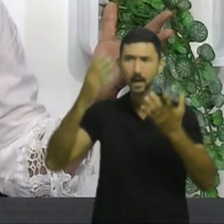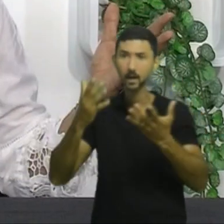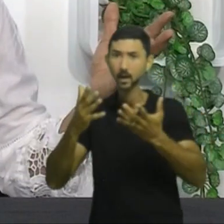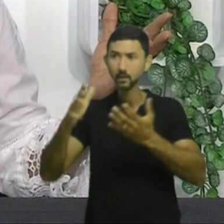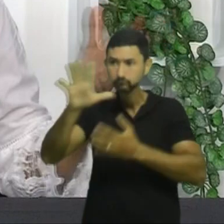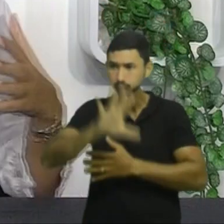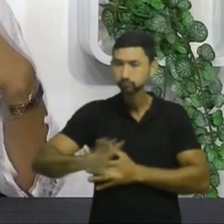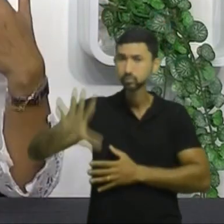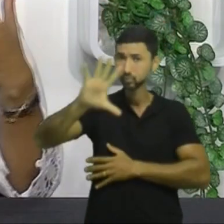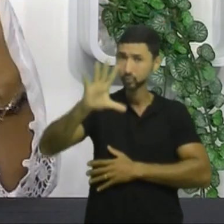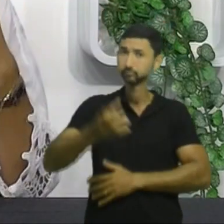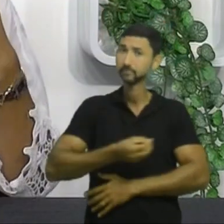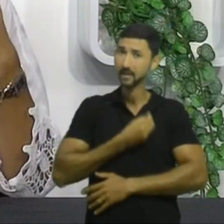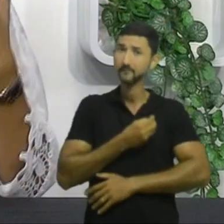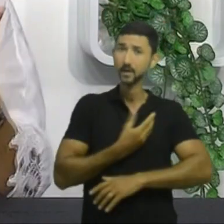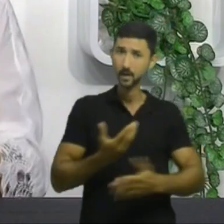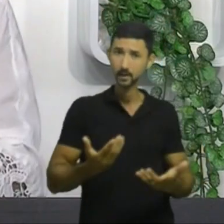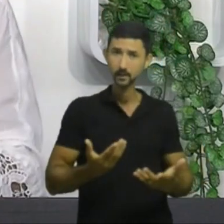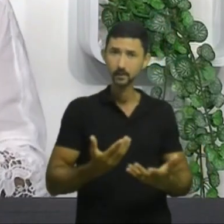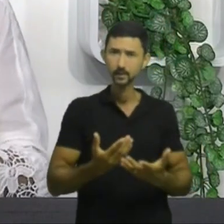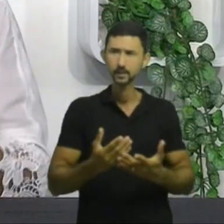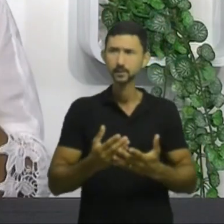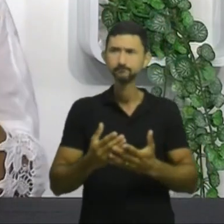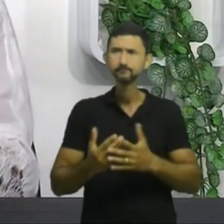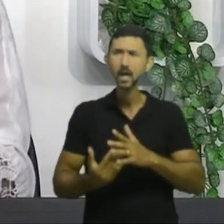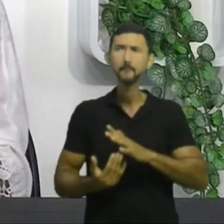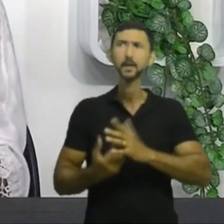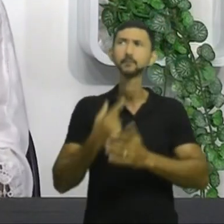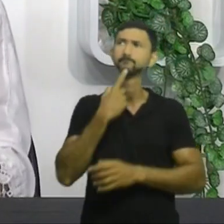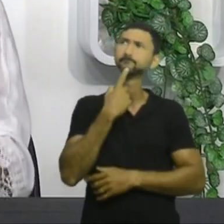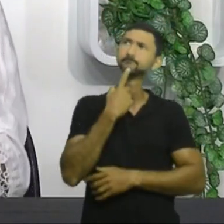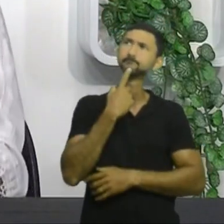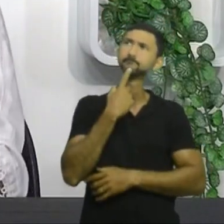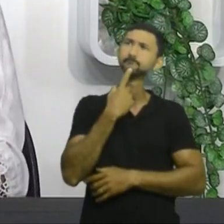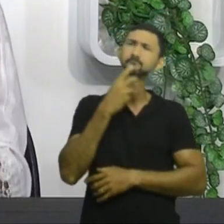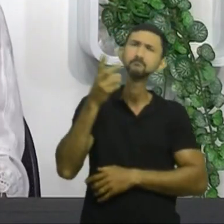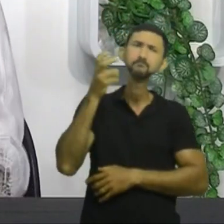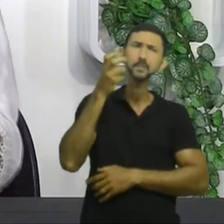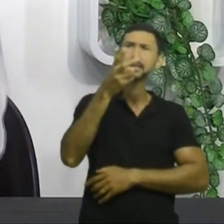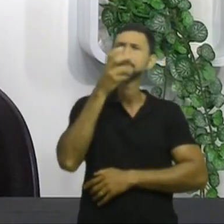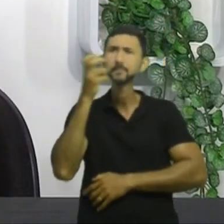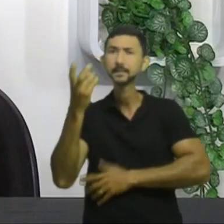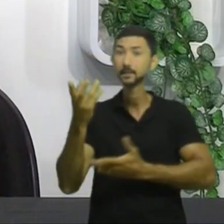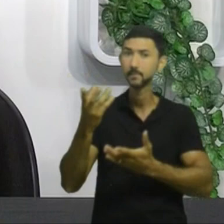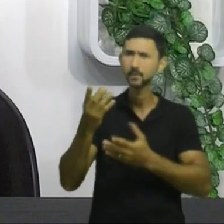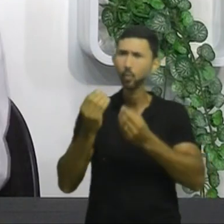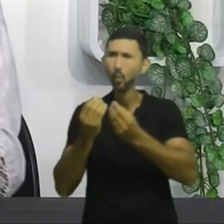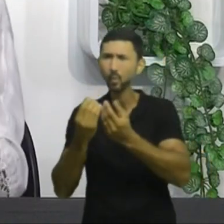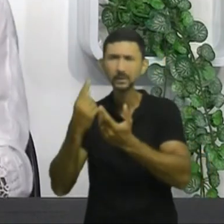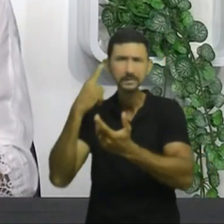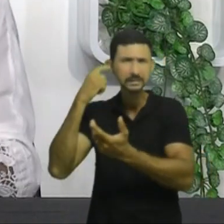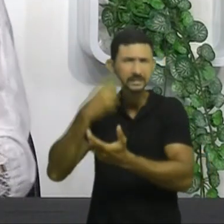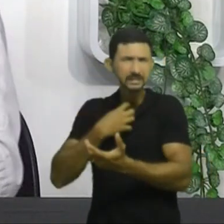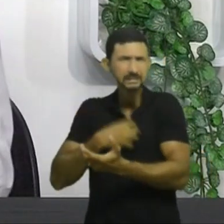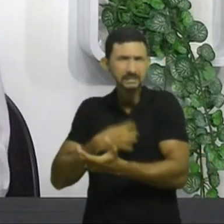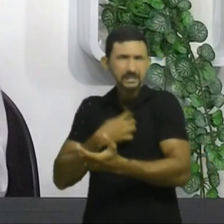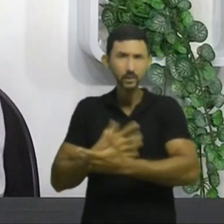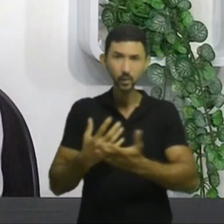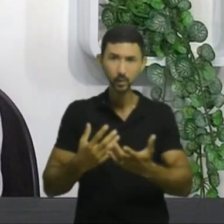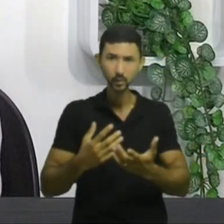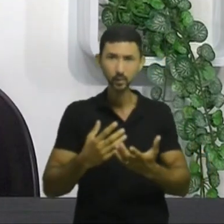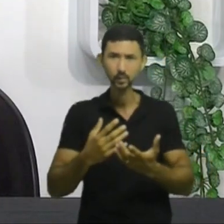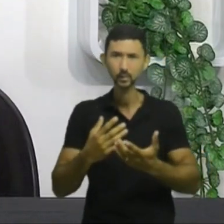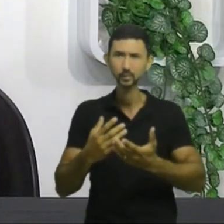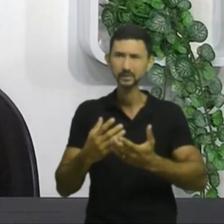aí. E aí a gente parou para perceber o quanto que isso pode, às vezes, nos incomodar, nos